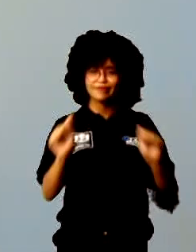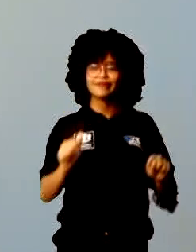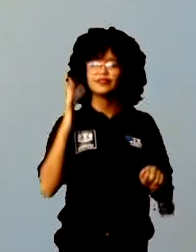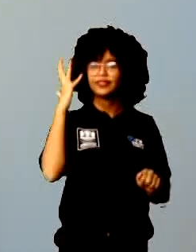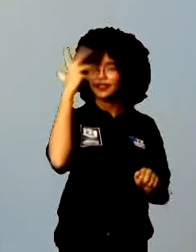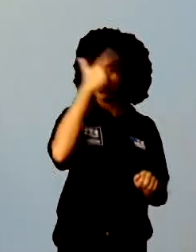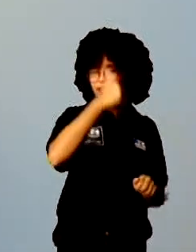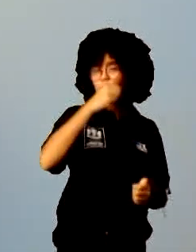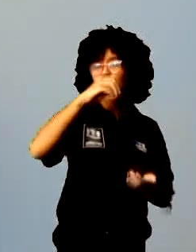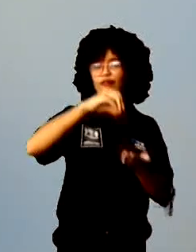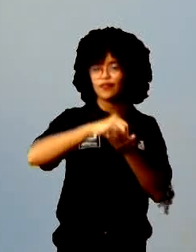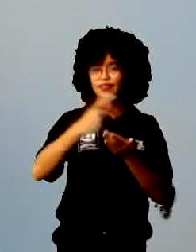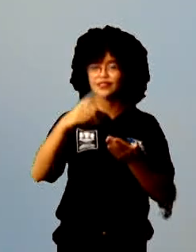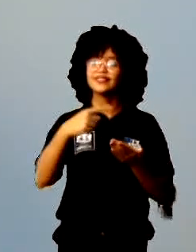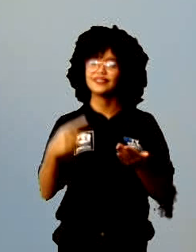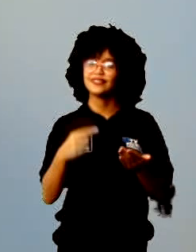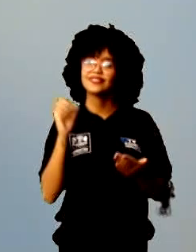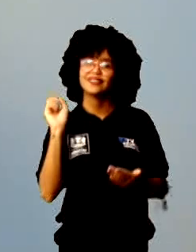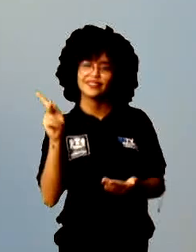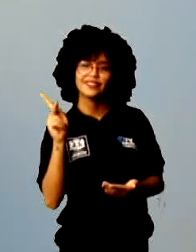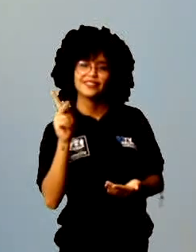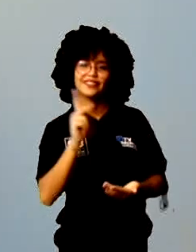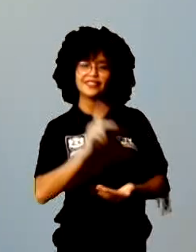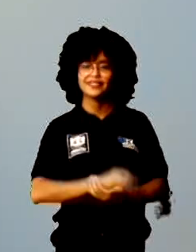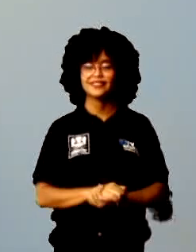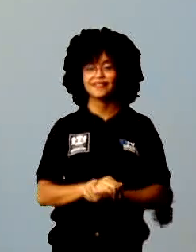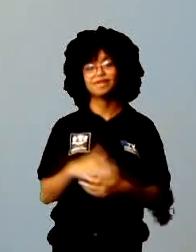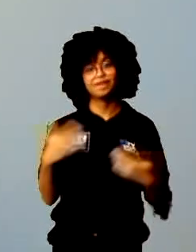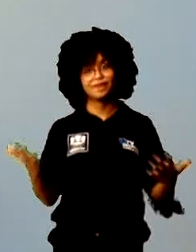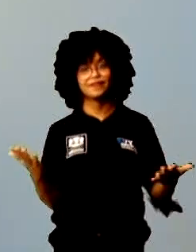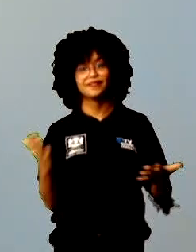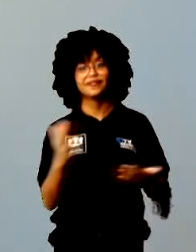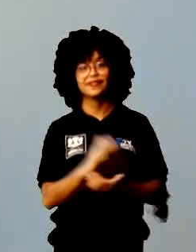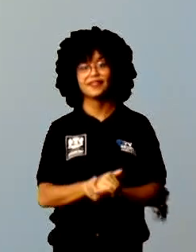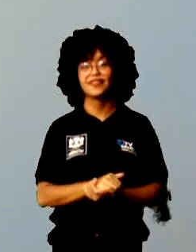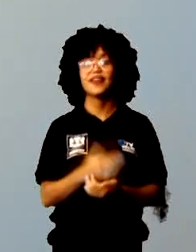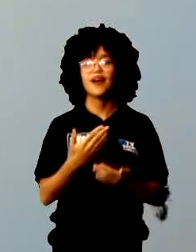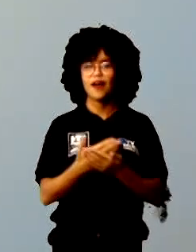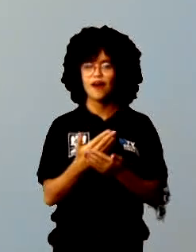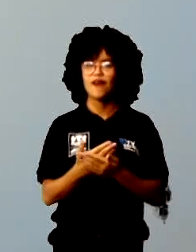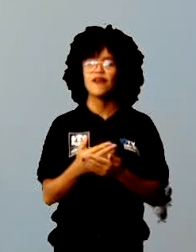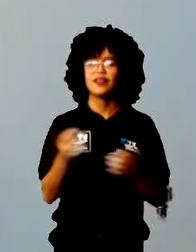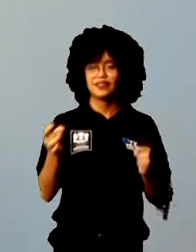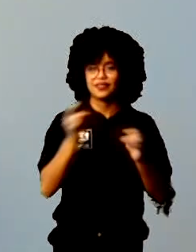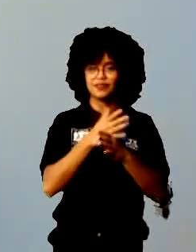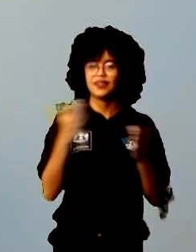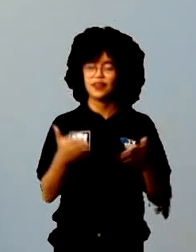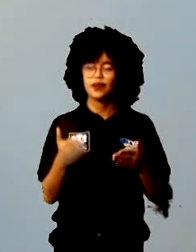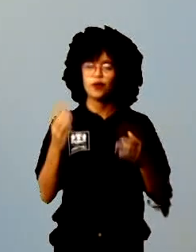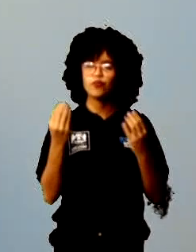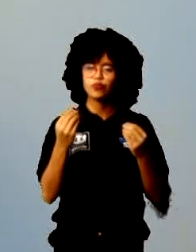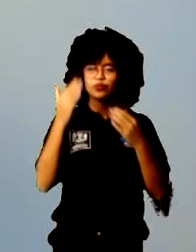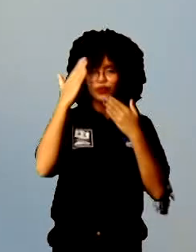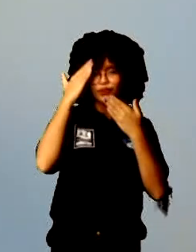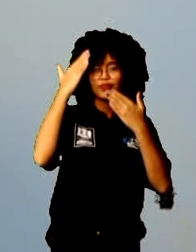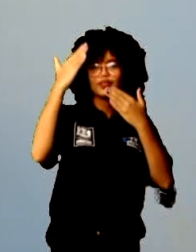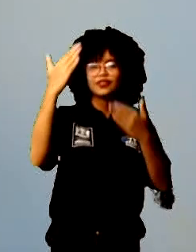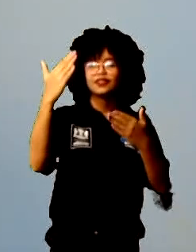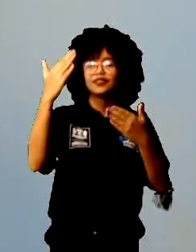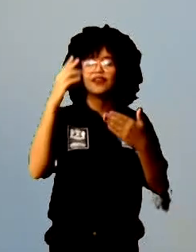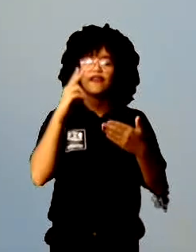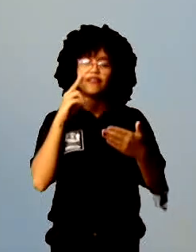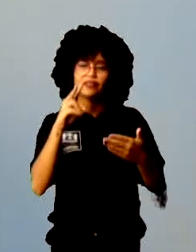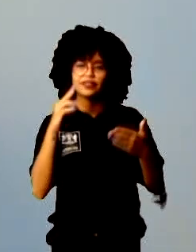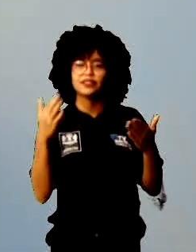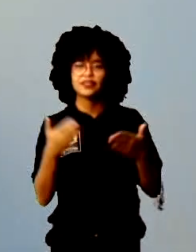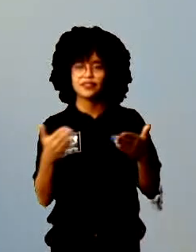bonita e registre no seu caderno tá bom é isso gente nossa aula ficou por aqui tá muito obrigado por ter assistido até aqui